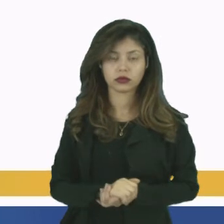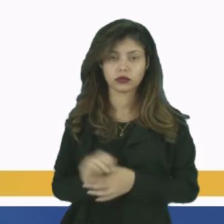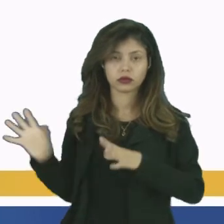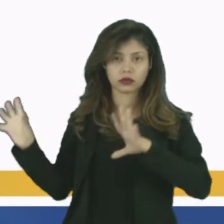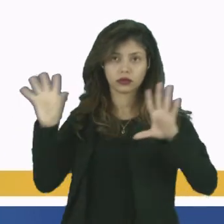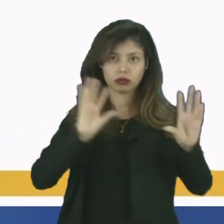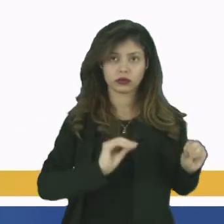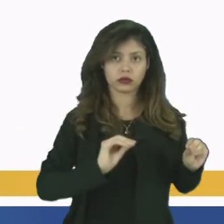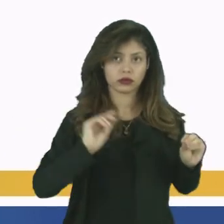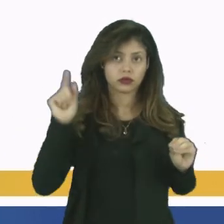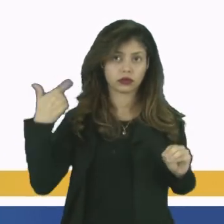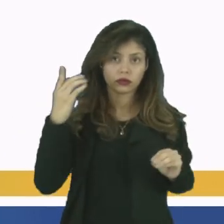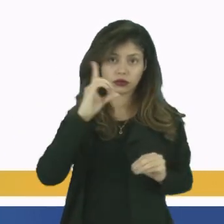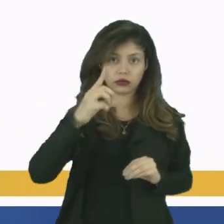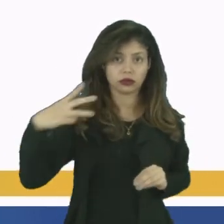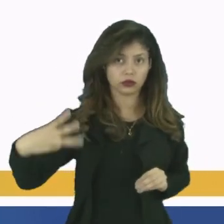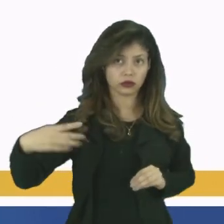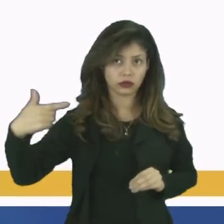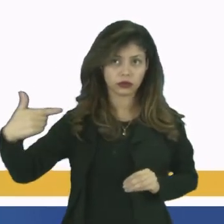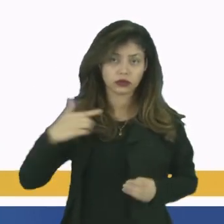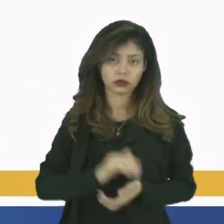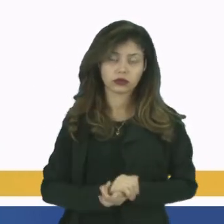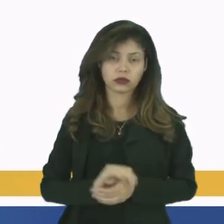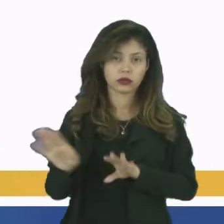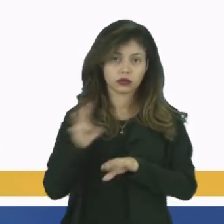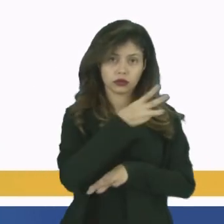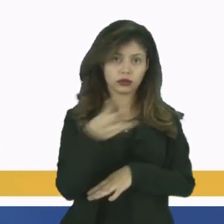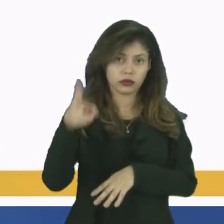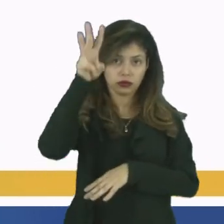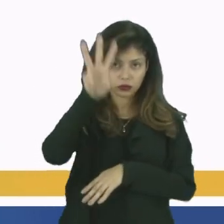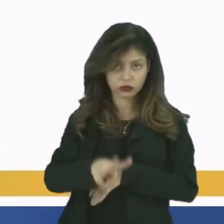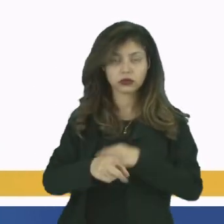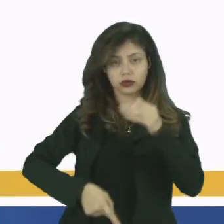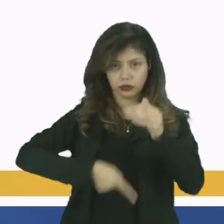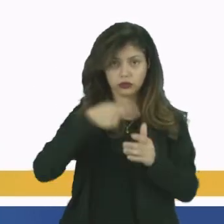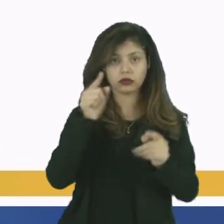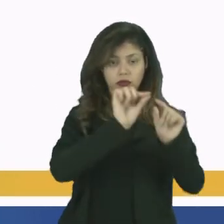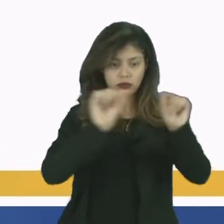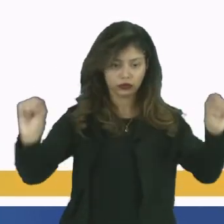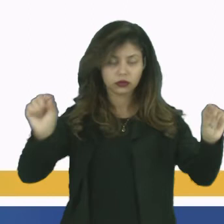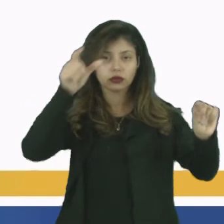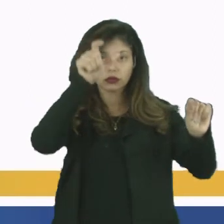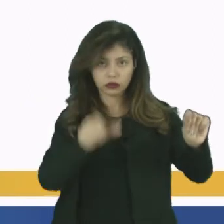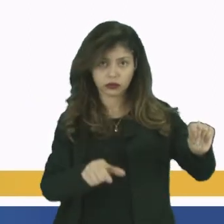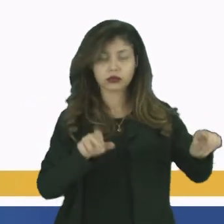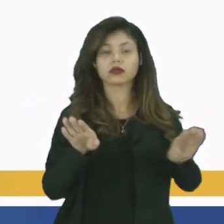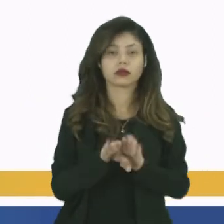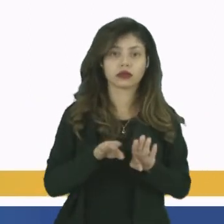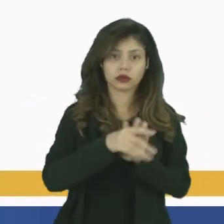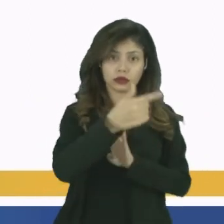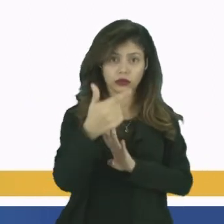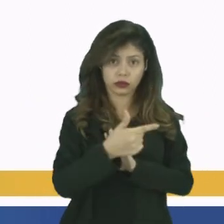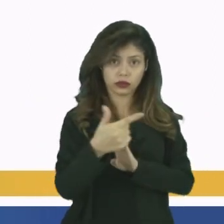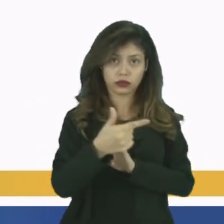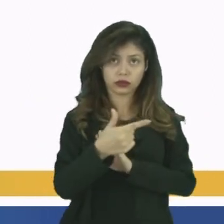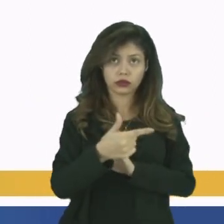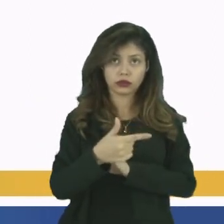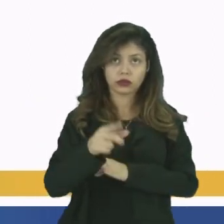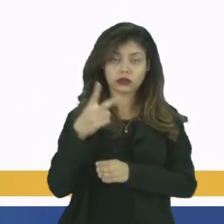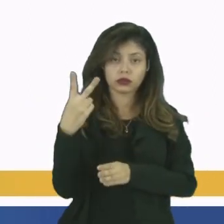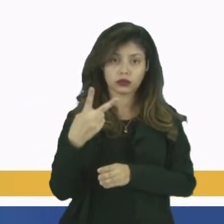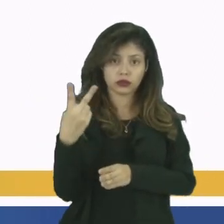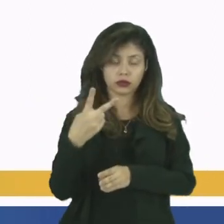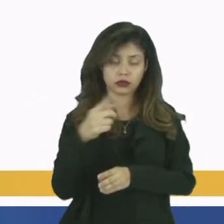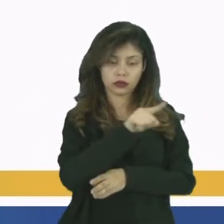vem justamente do D32 dessa matriz que tem na primeira linha 1, 0 e menos 2, 2 na segunda